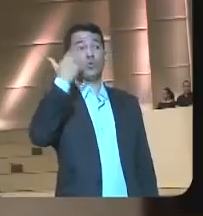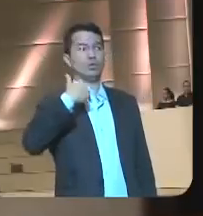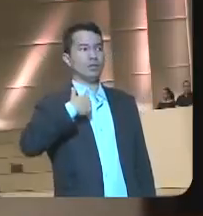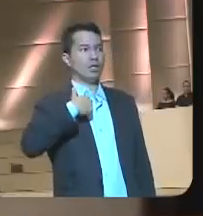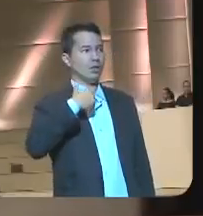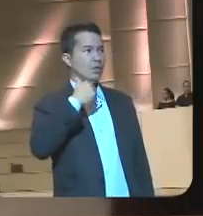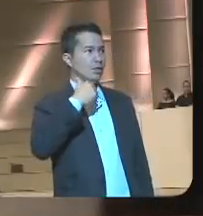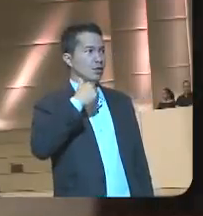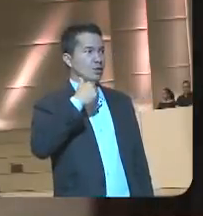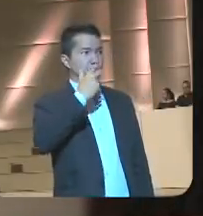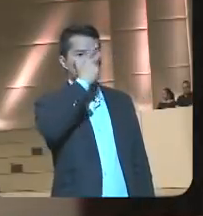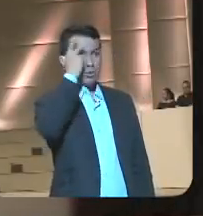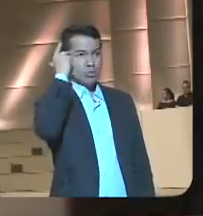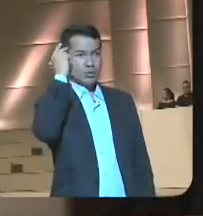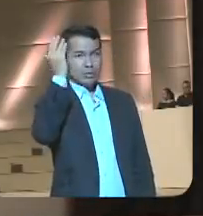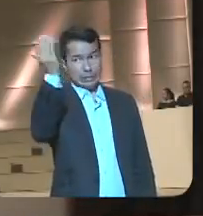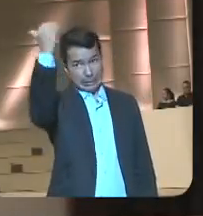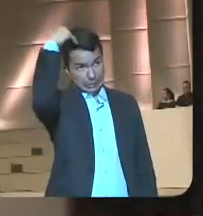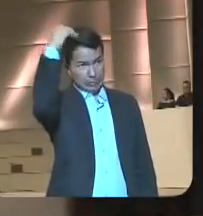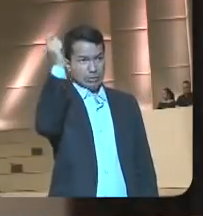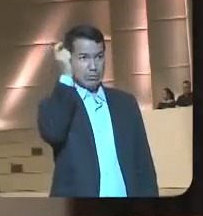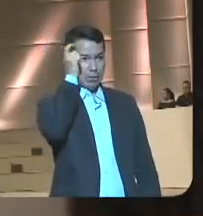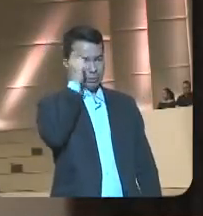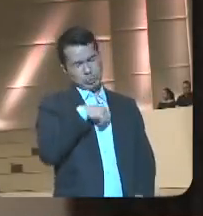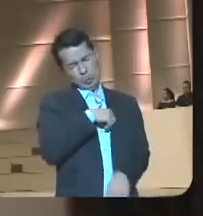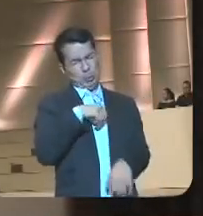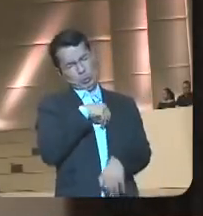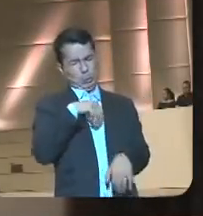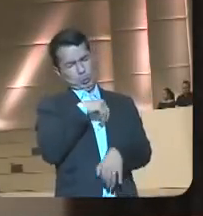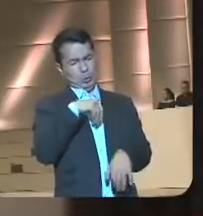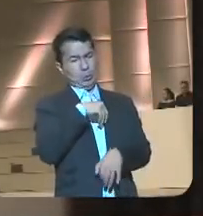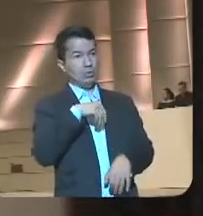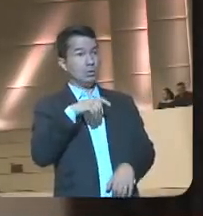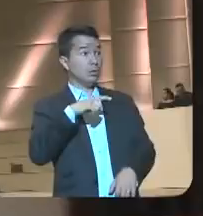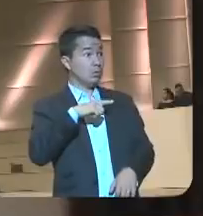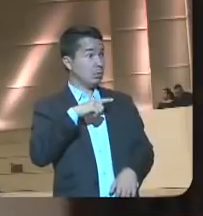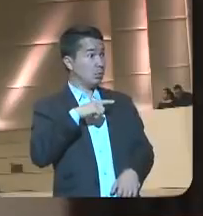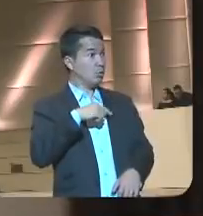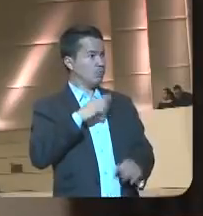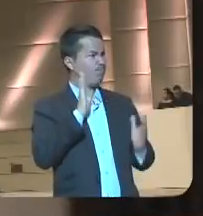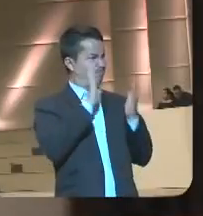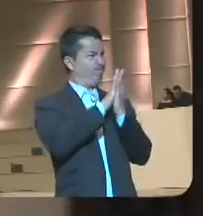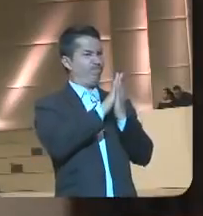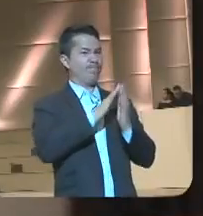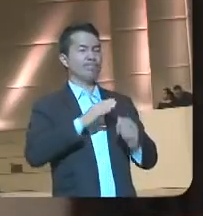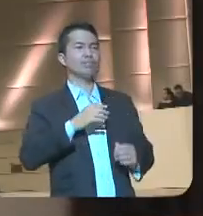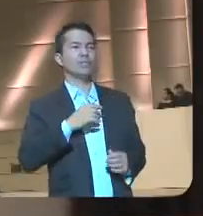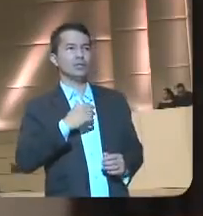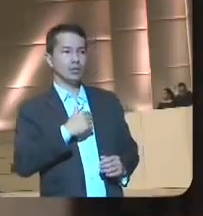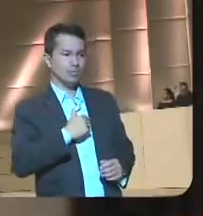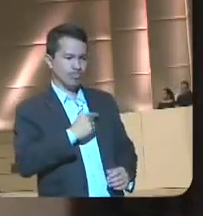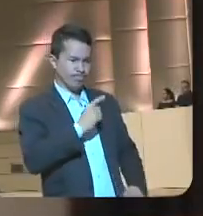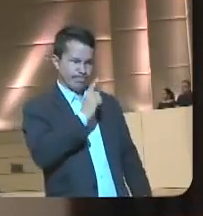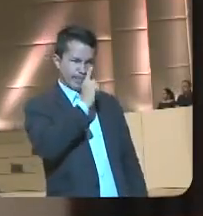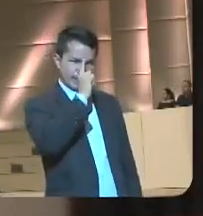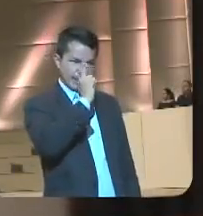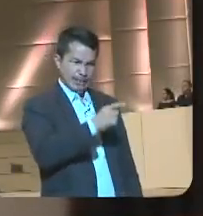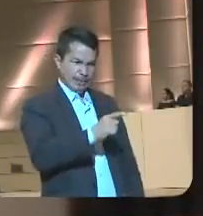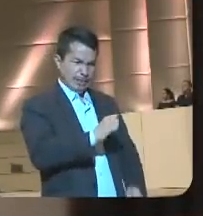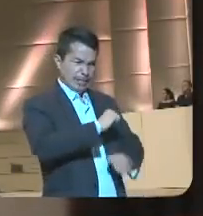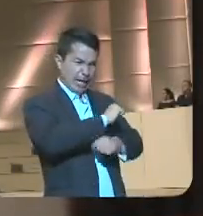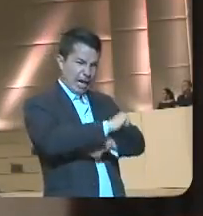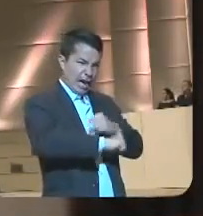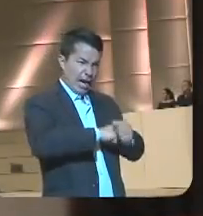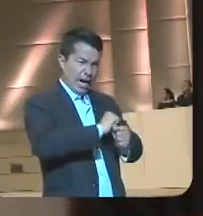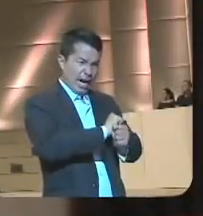ordenei que aquele demônio estava machucando aquela pessoa ele fosse amarrado para que ele